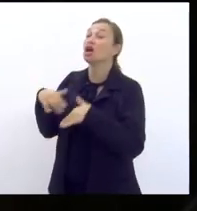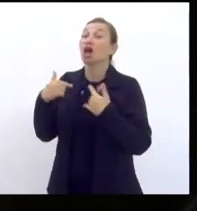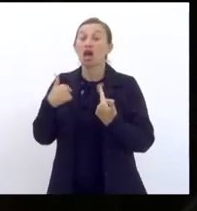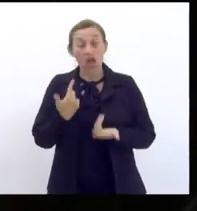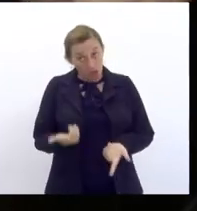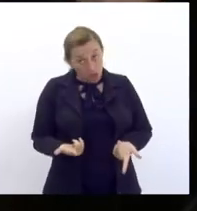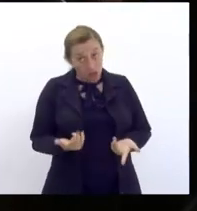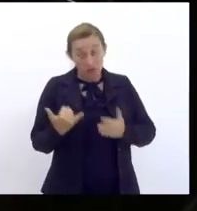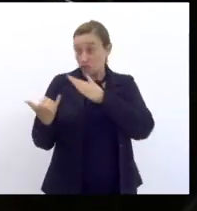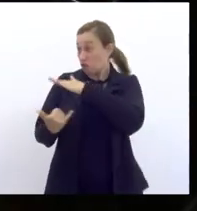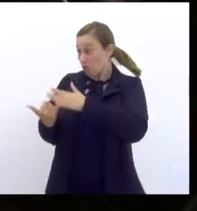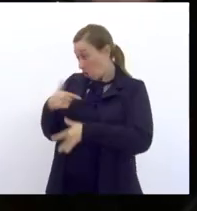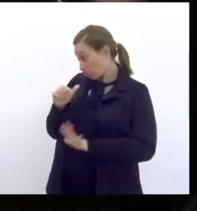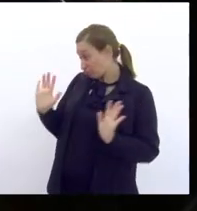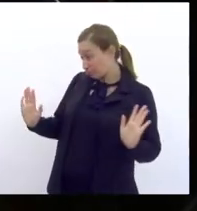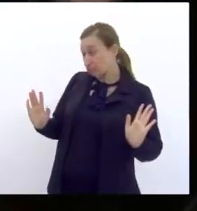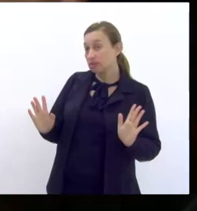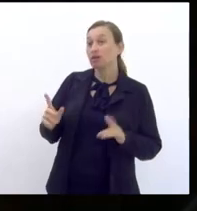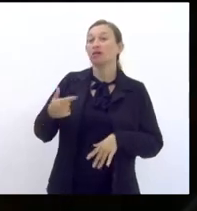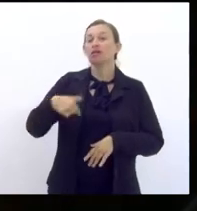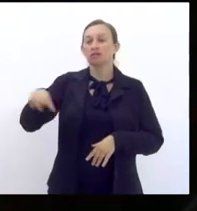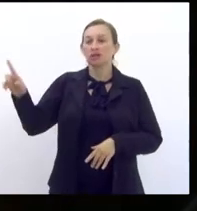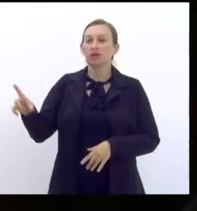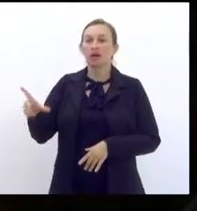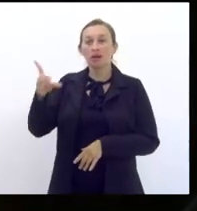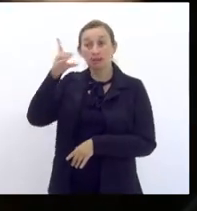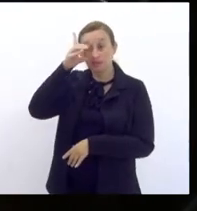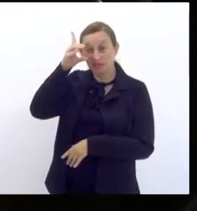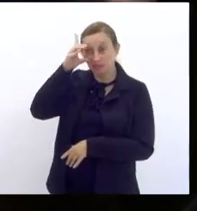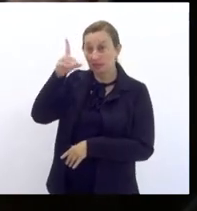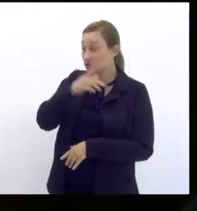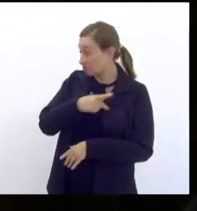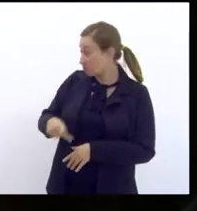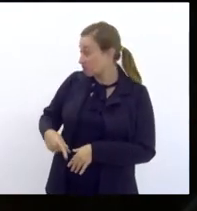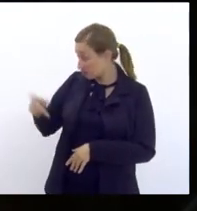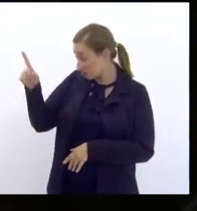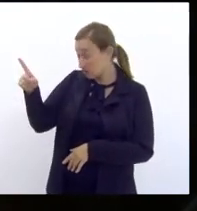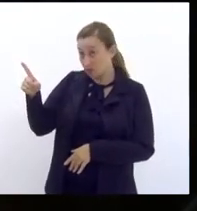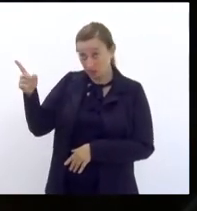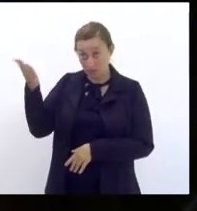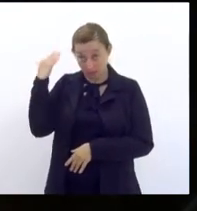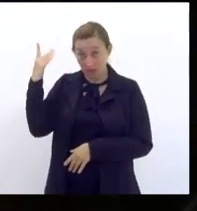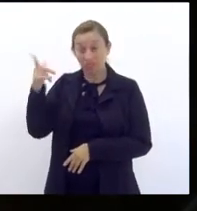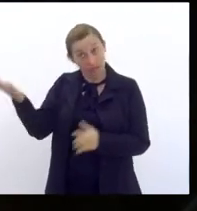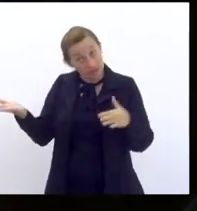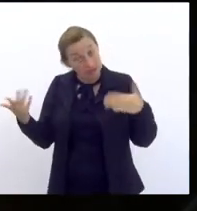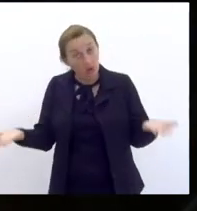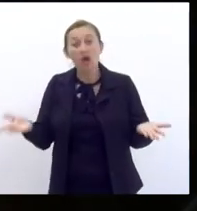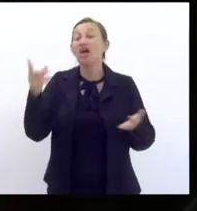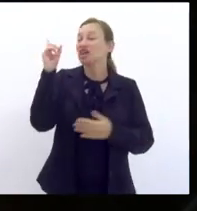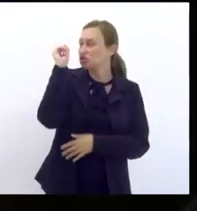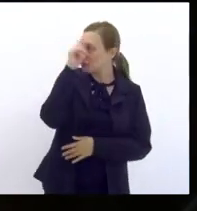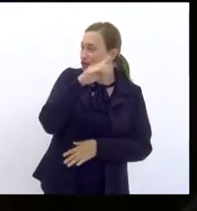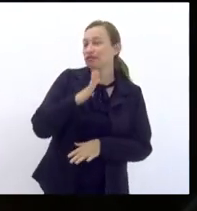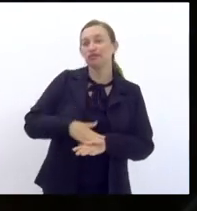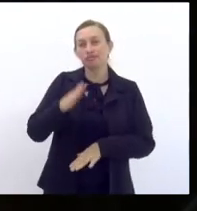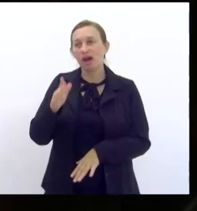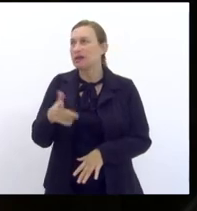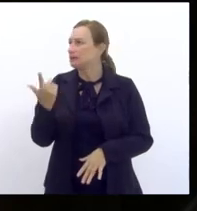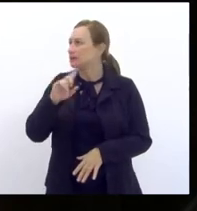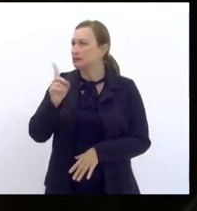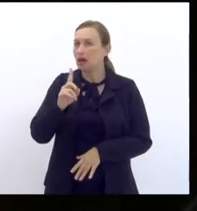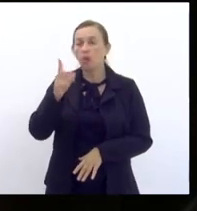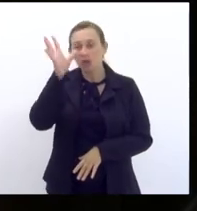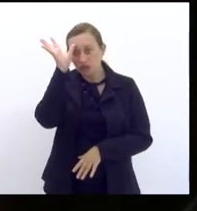tivemos até um gabinete daí então presidente Dilma lá foi então é difícil demais e se não